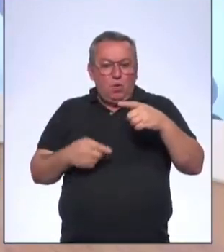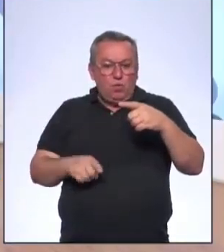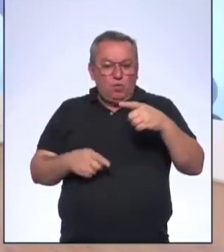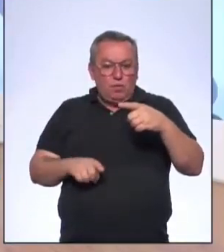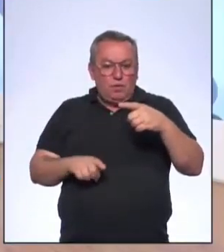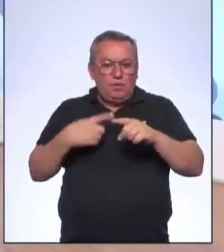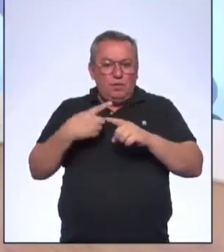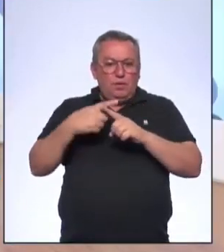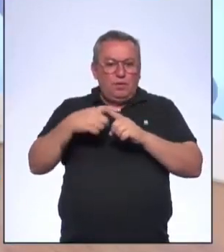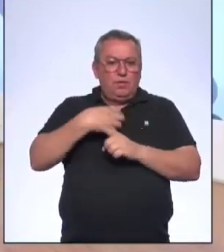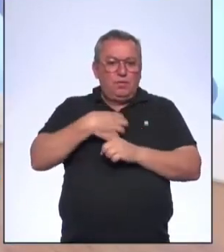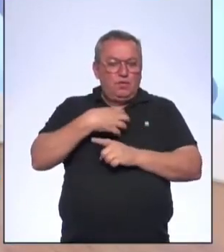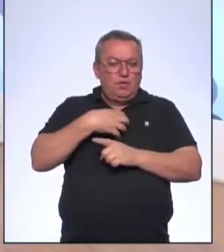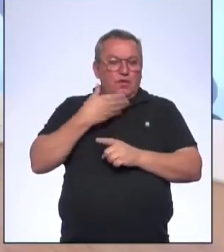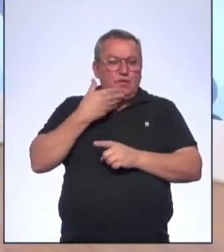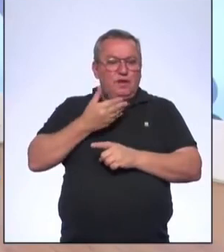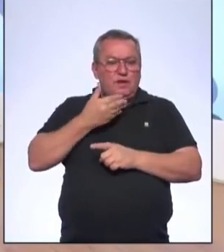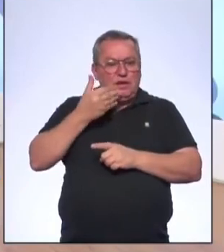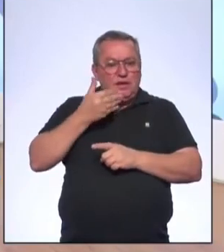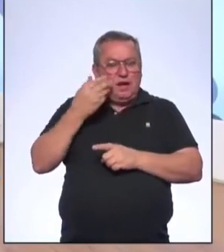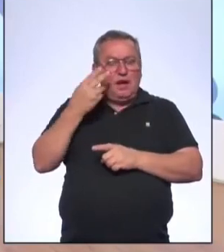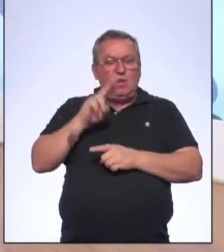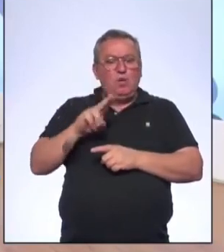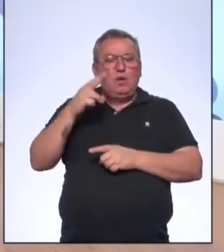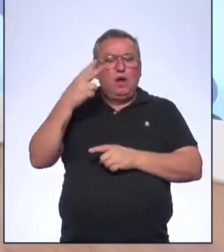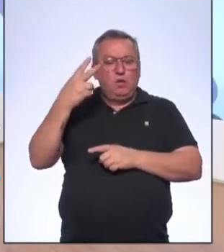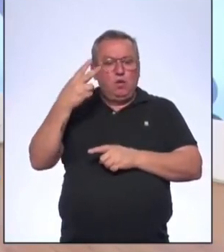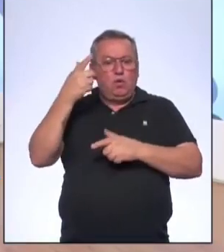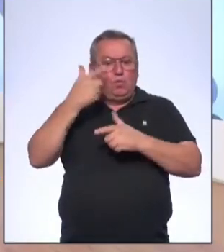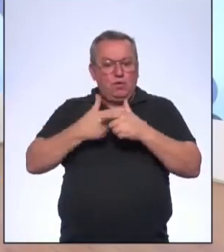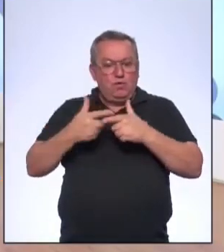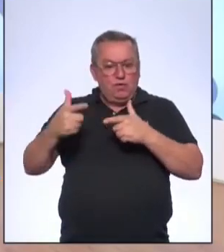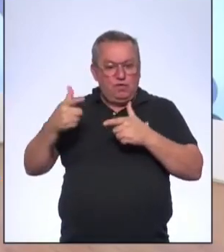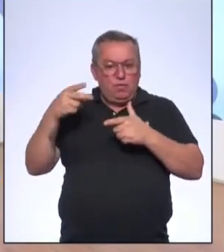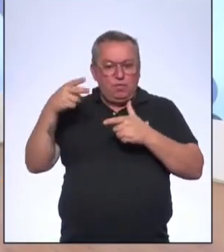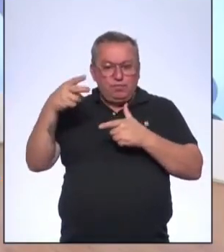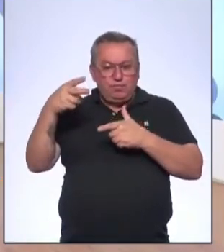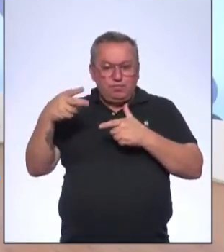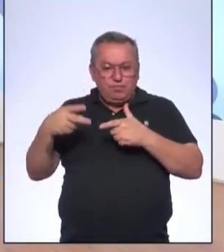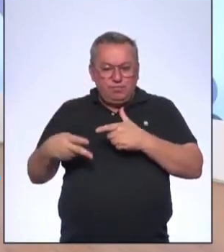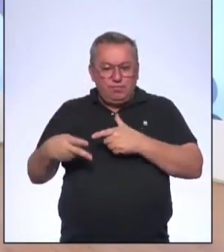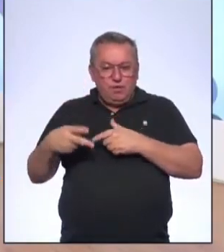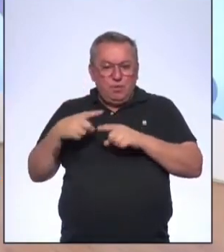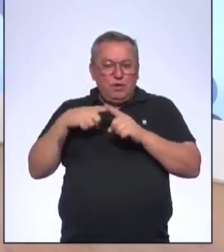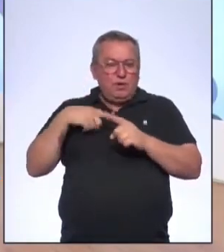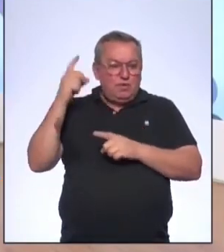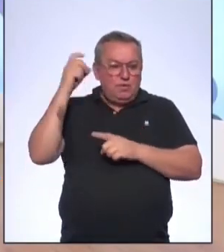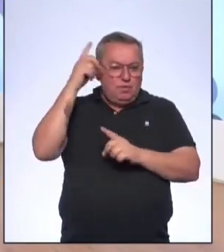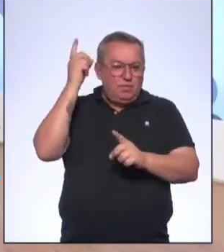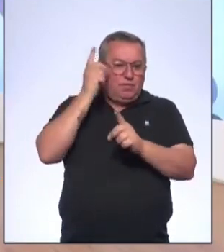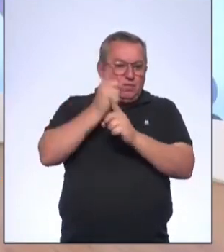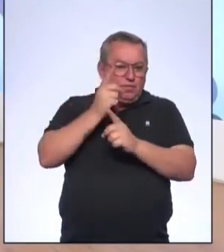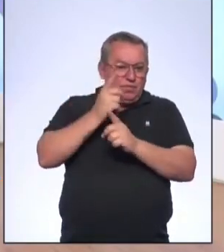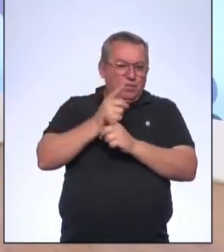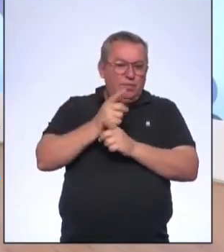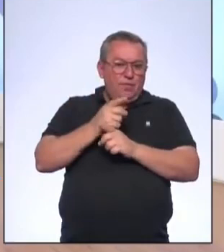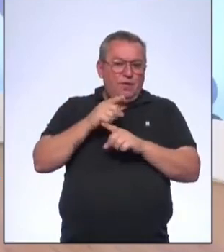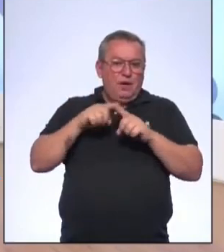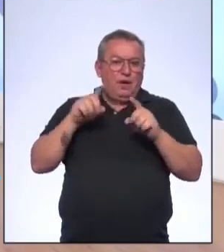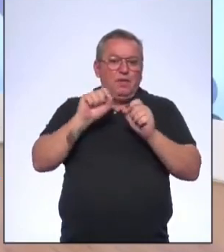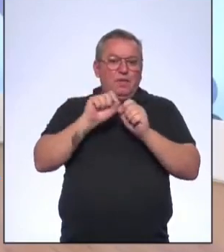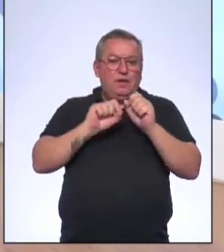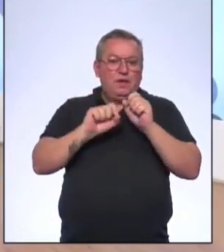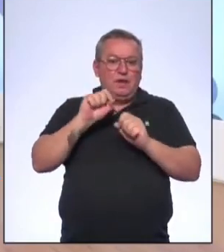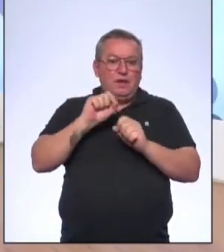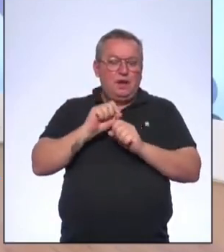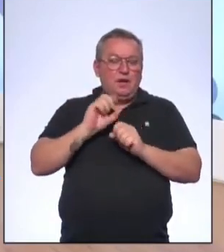2? Que é uma forma de facilitar até o processo para quem tem dificuldade em achar os divisores comuns e também